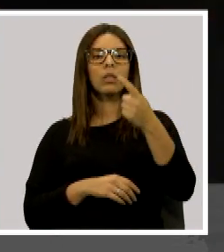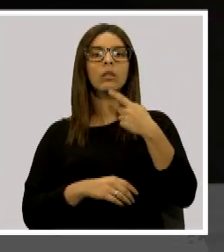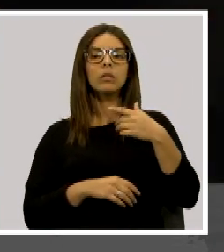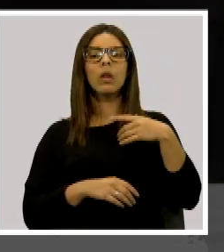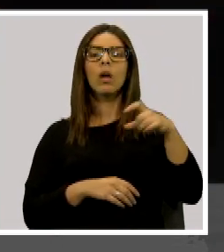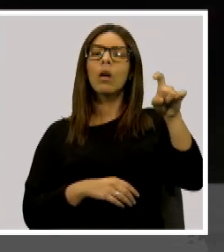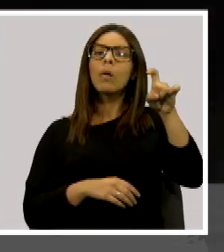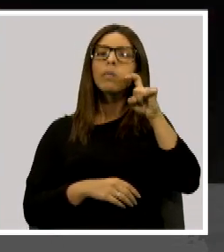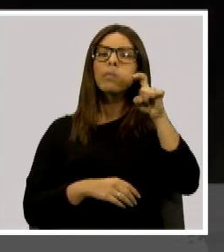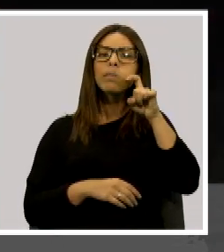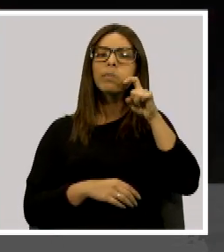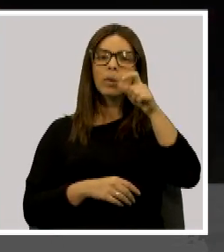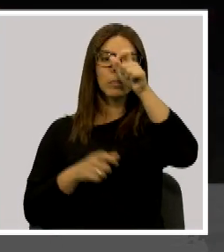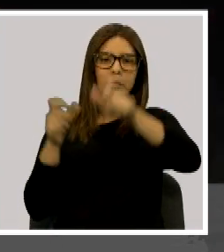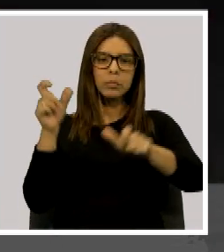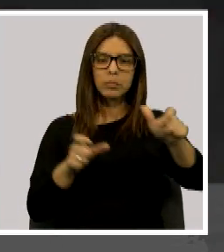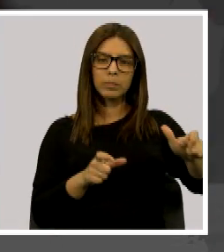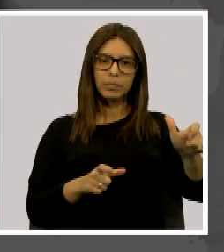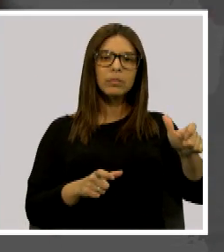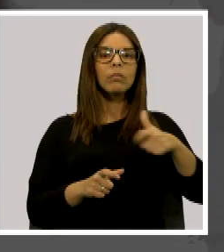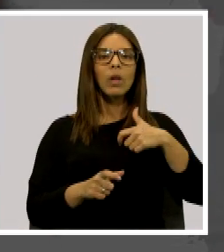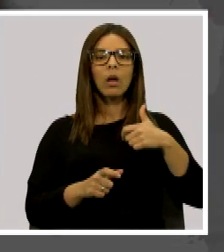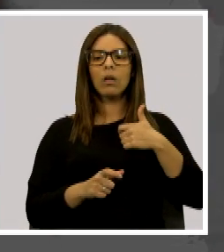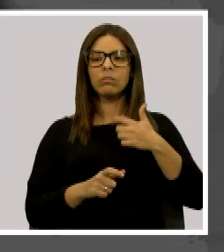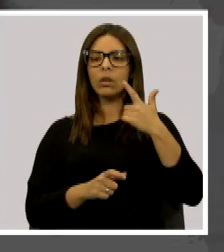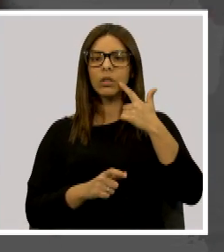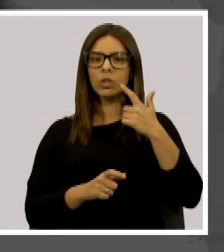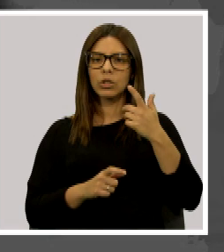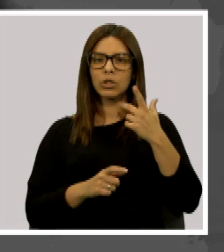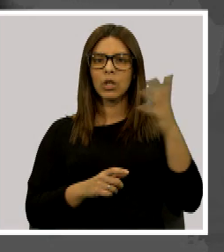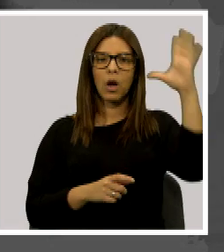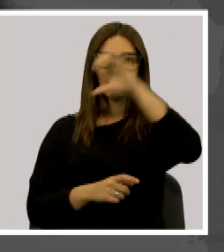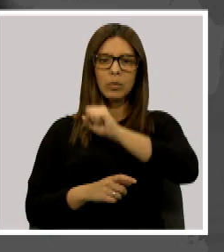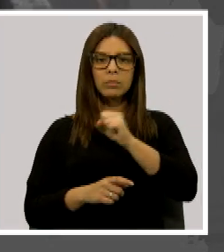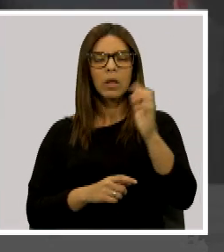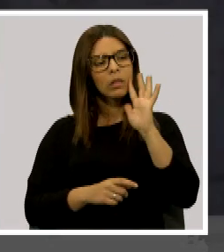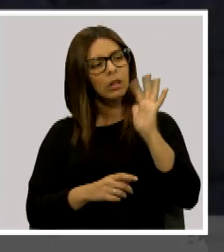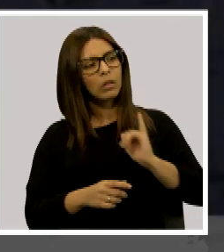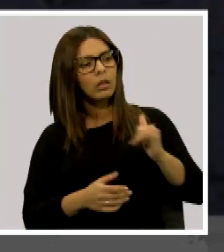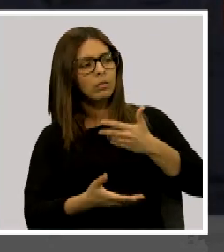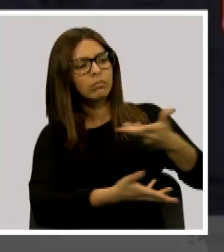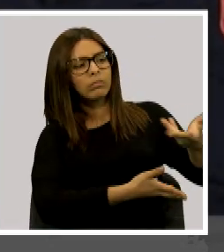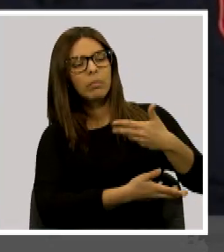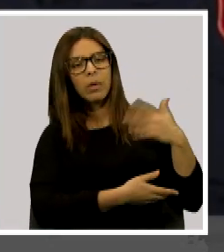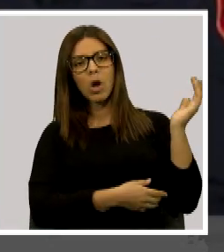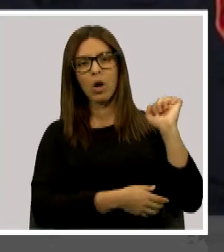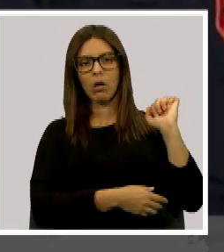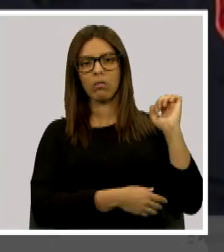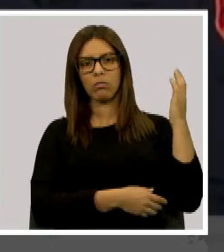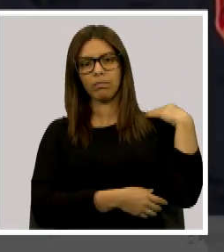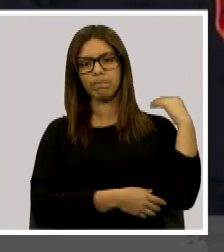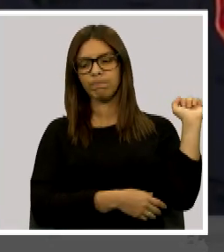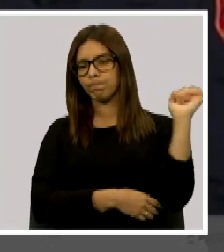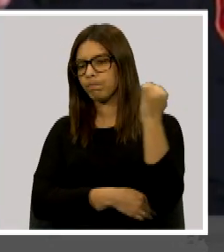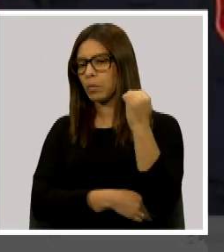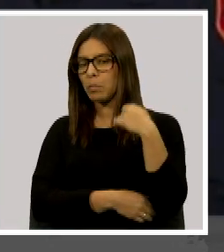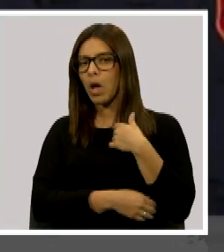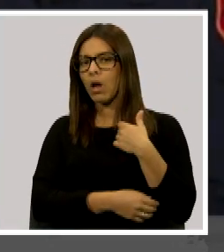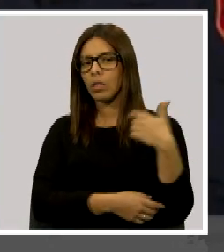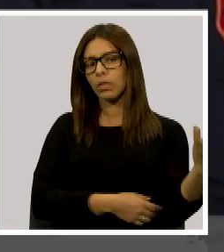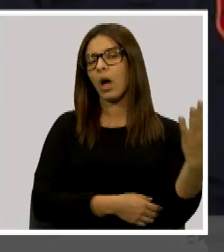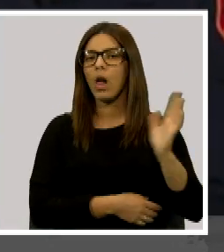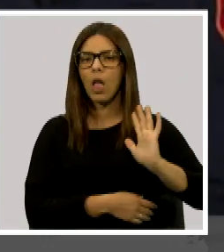forças cubanas tinham tido o apoio da União Soviética. Cuba tornou-se muito rapidamente num ponto estratégico, um dos principais palcos de tensão da